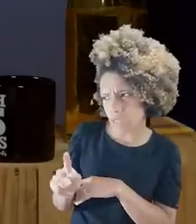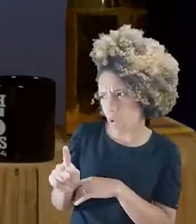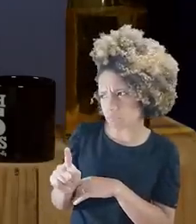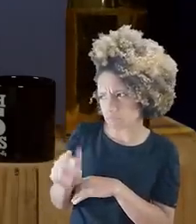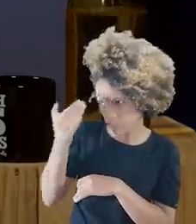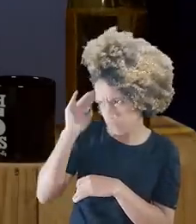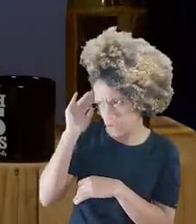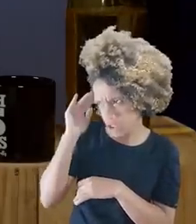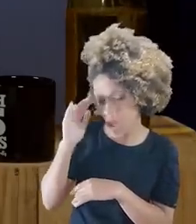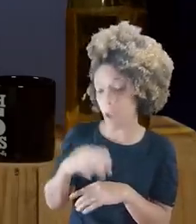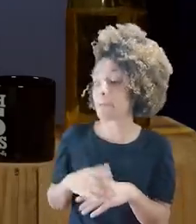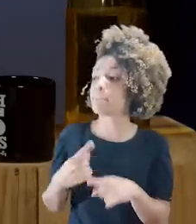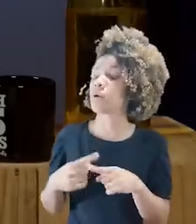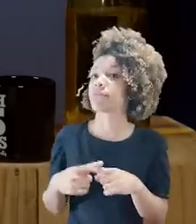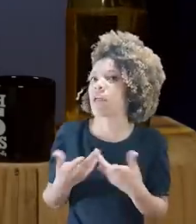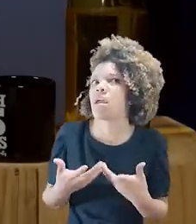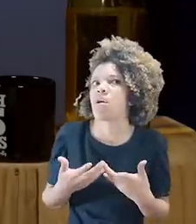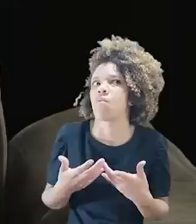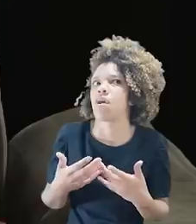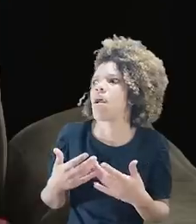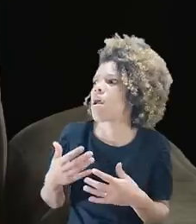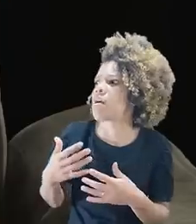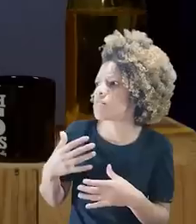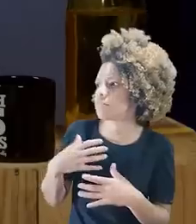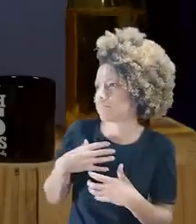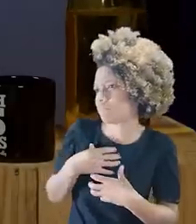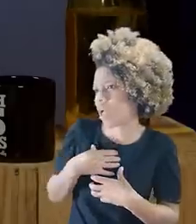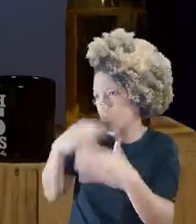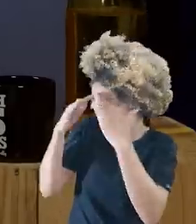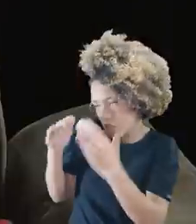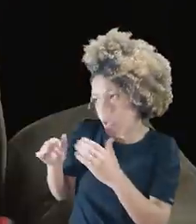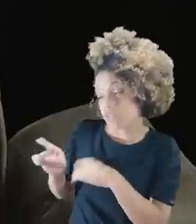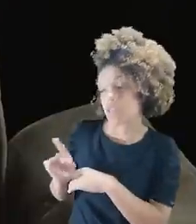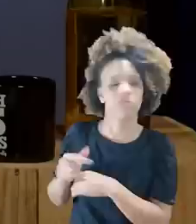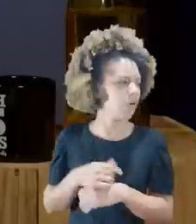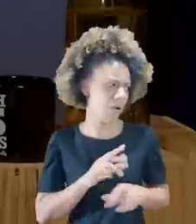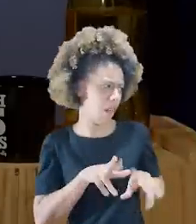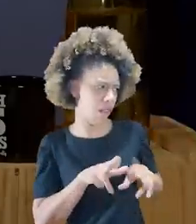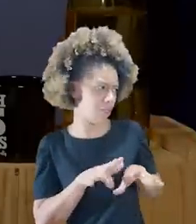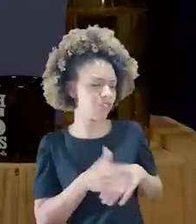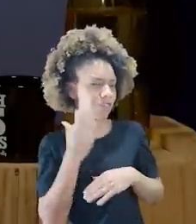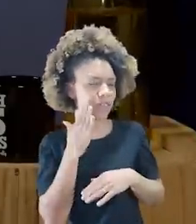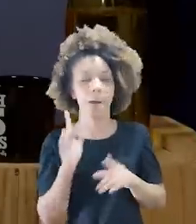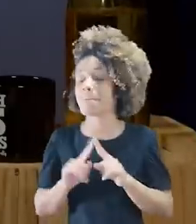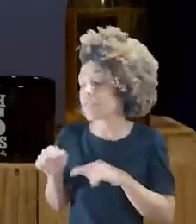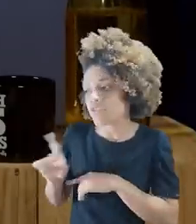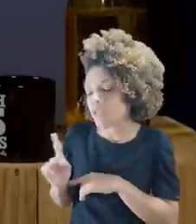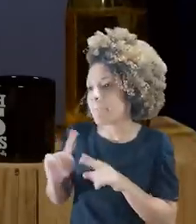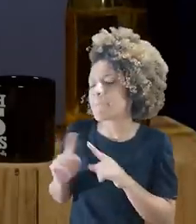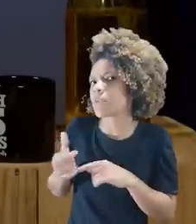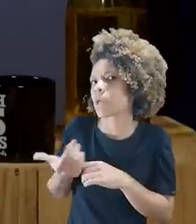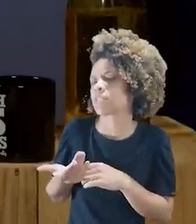entendeu Por mais que eu sente desrespeitar mas eu sei não tô falando você né mas assim é